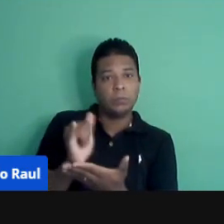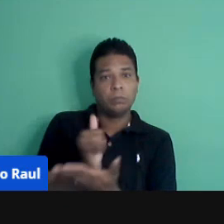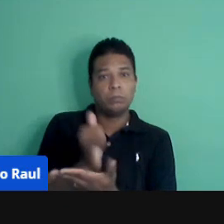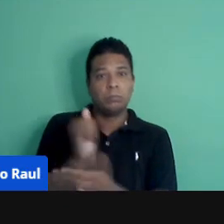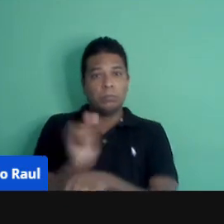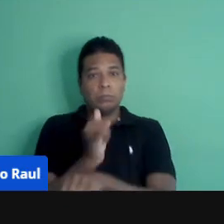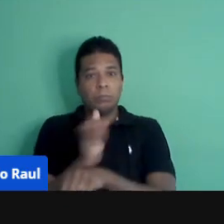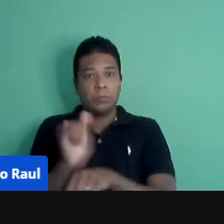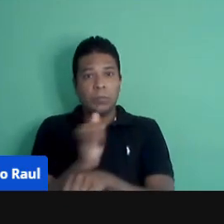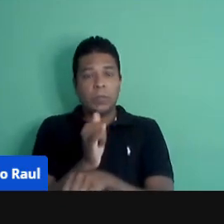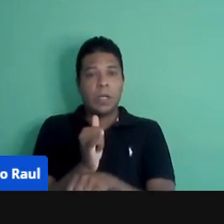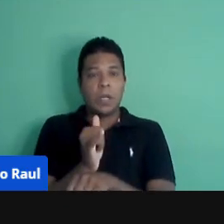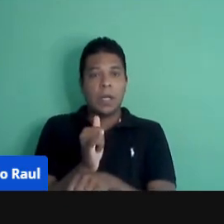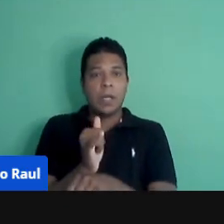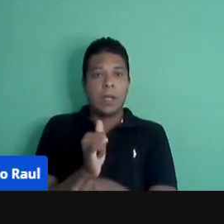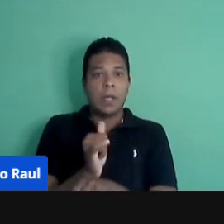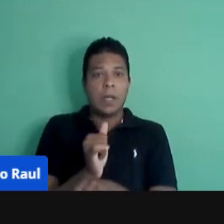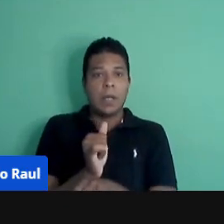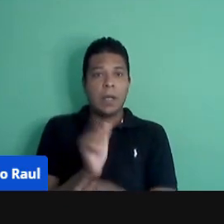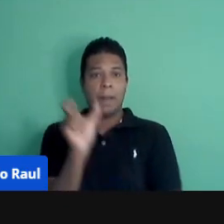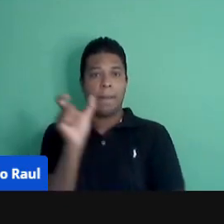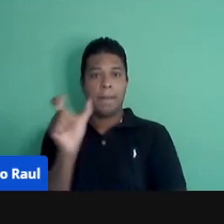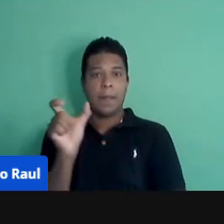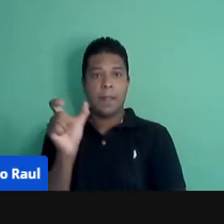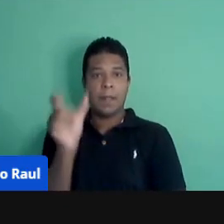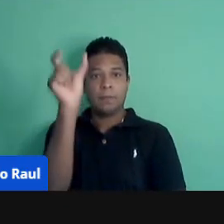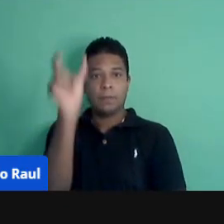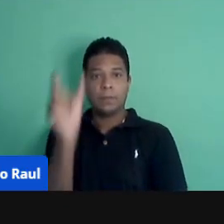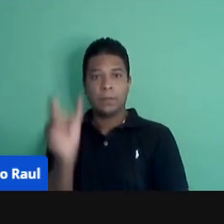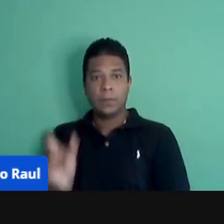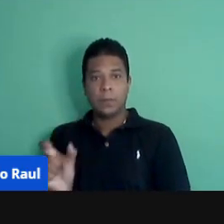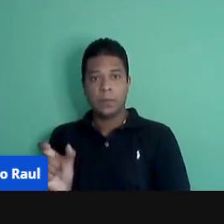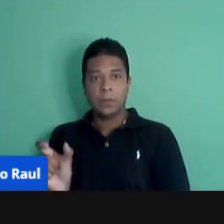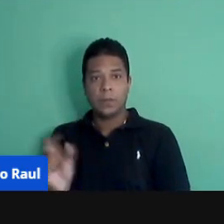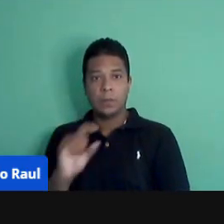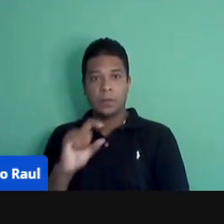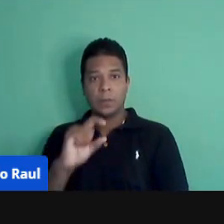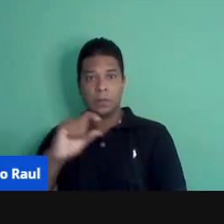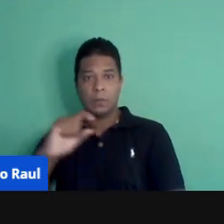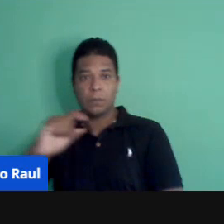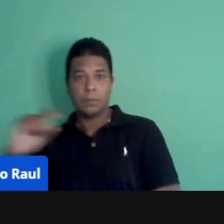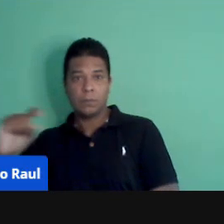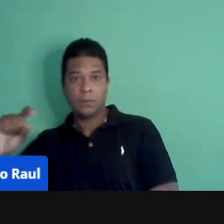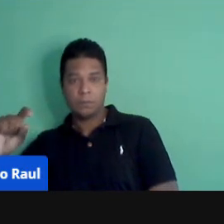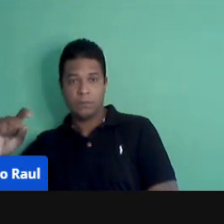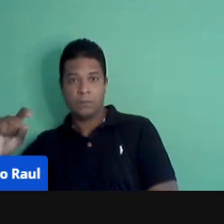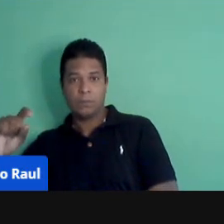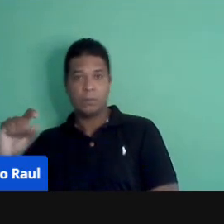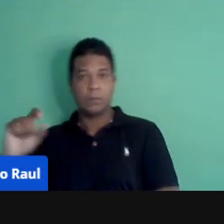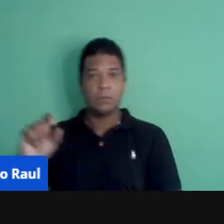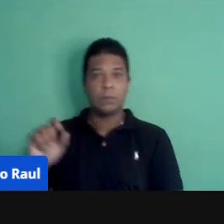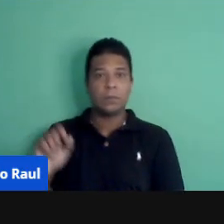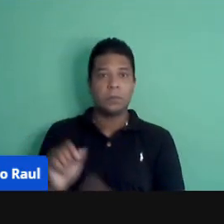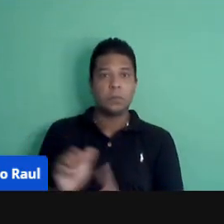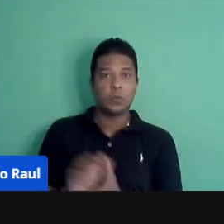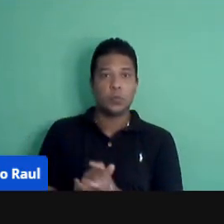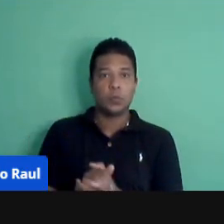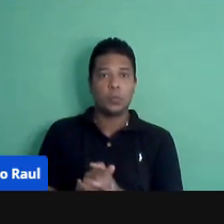palavras cruzadas, né? Nós temos sites onde é possível gerar palavra cruzada em cima de um